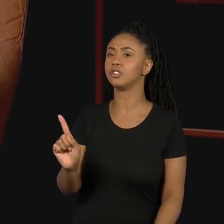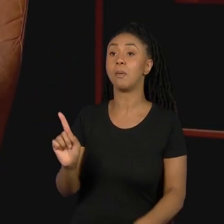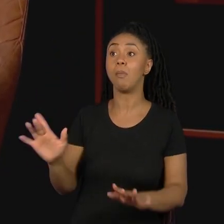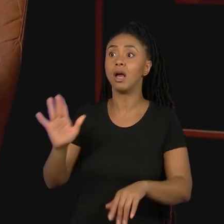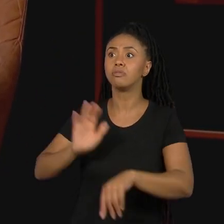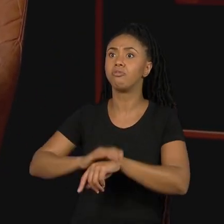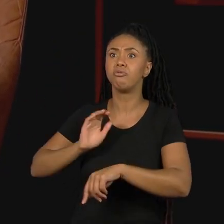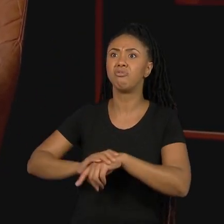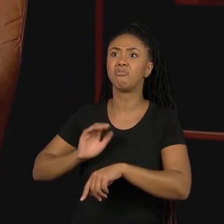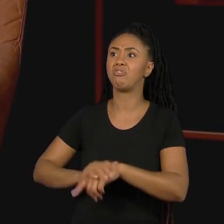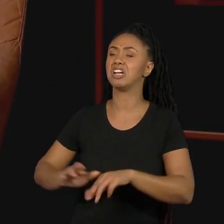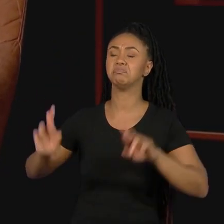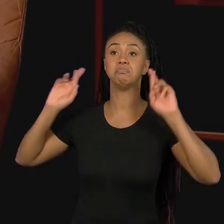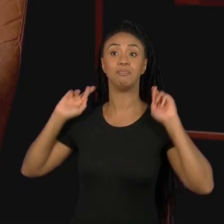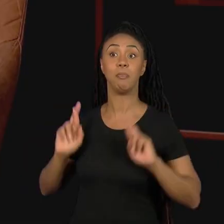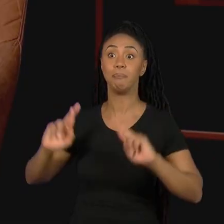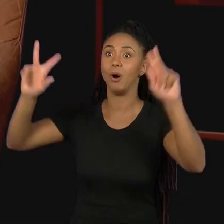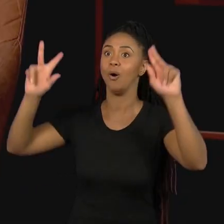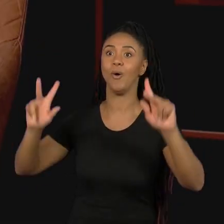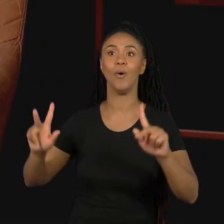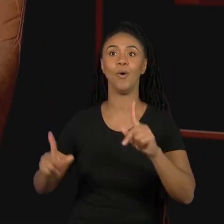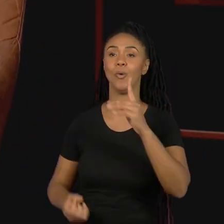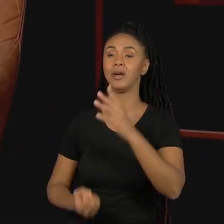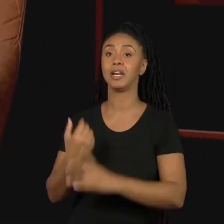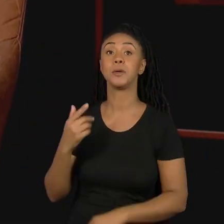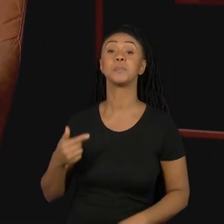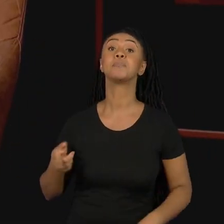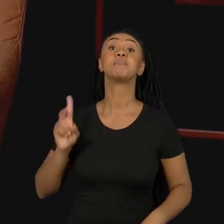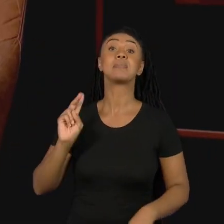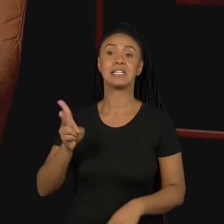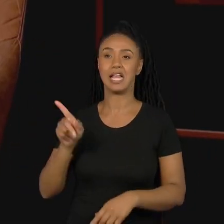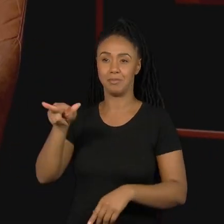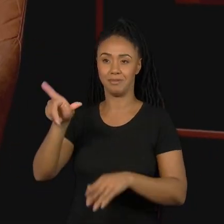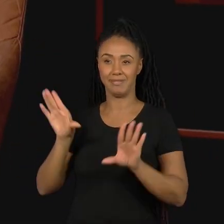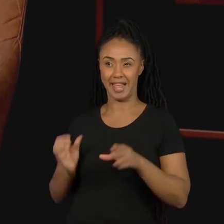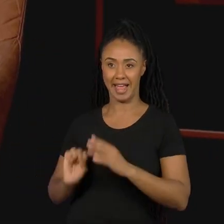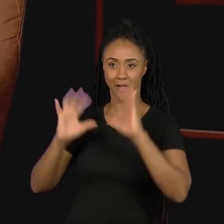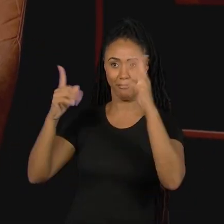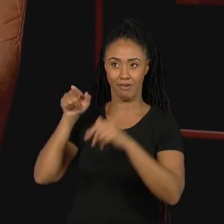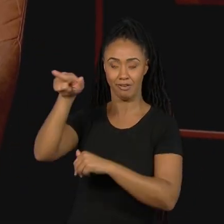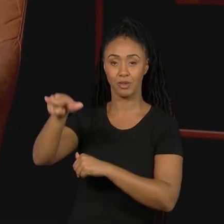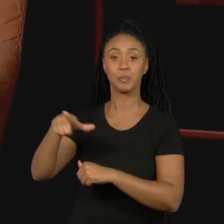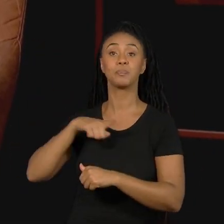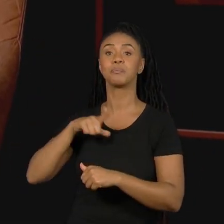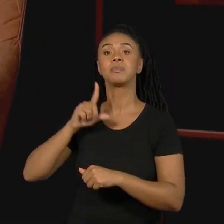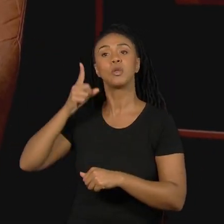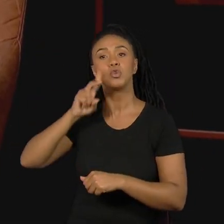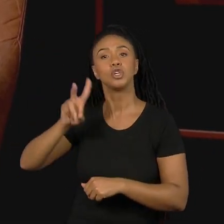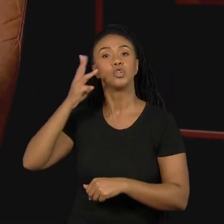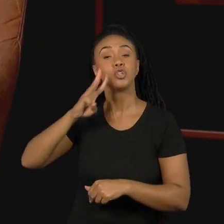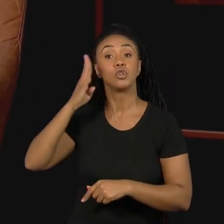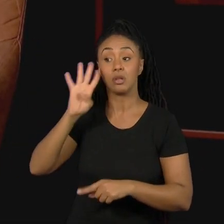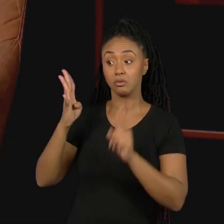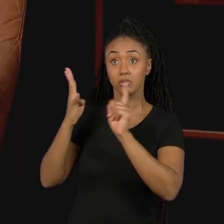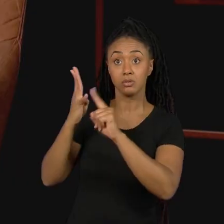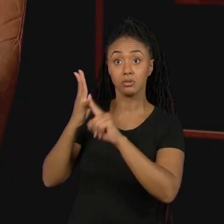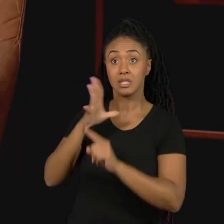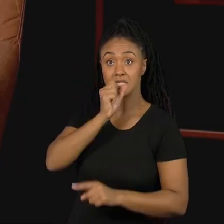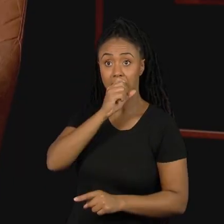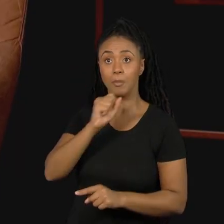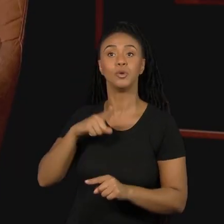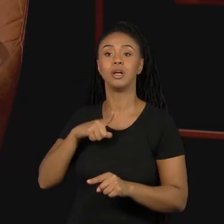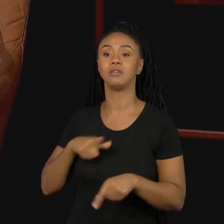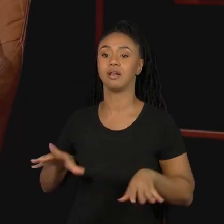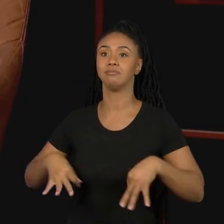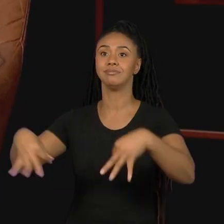excepcionais. Todo encontro, no sábado, tem um piquenique. E atualmente é feito na casa de...